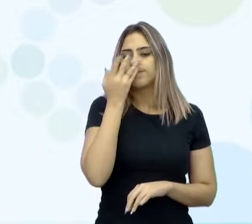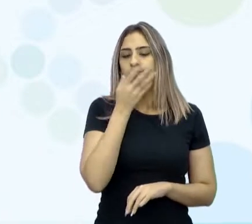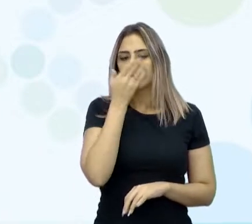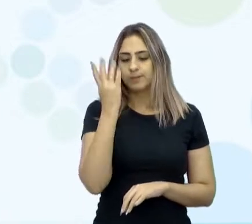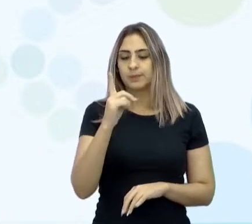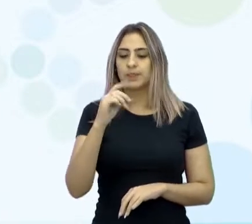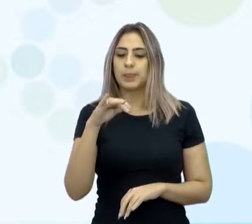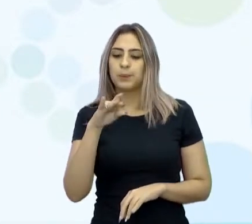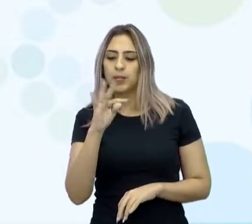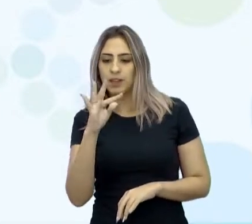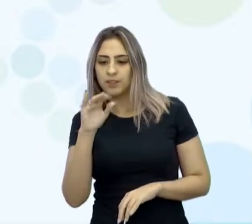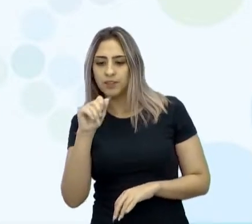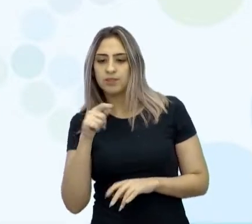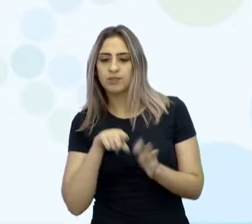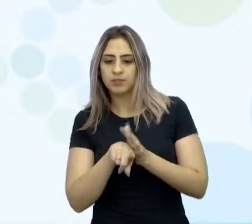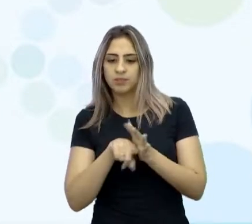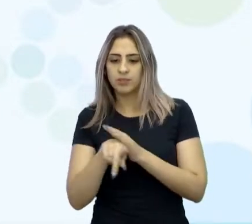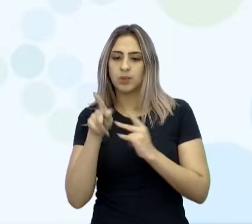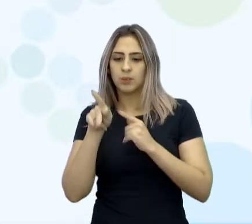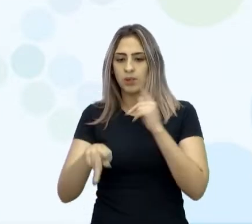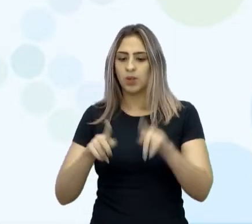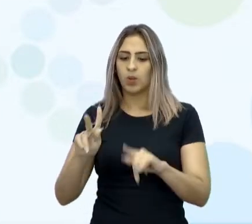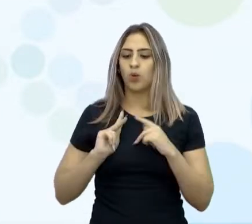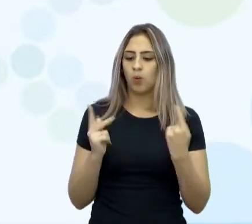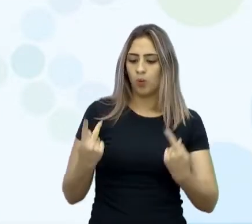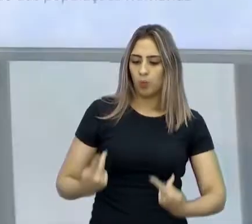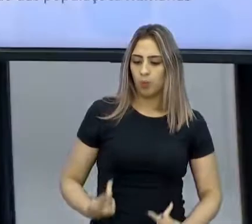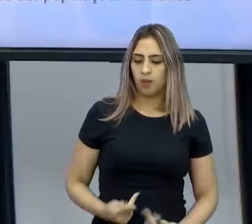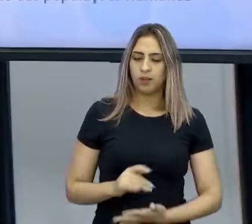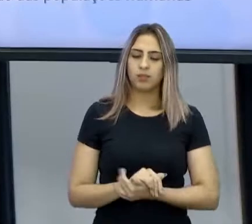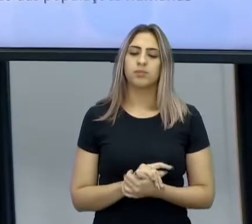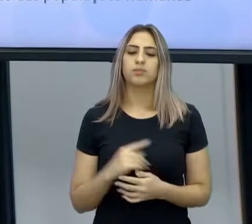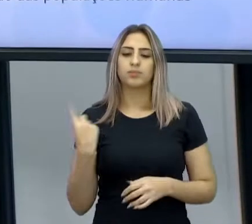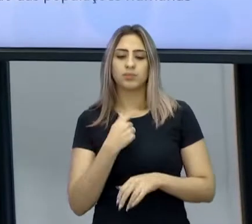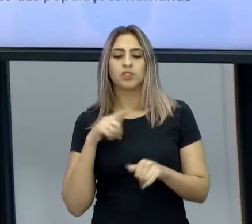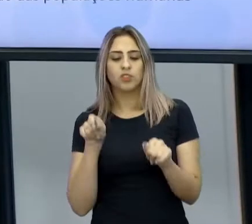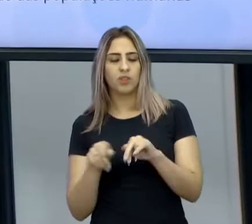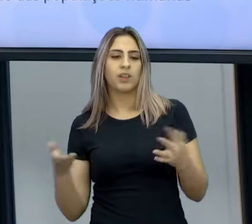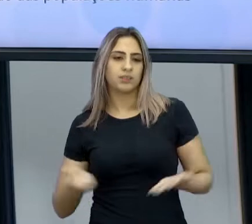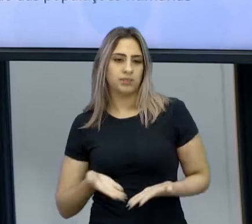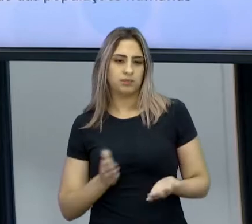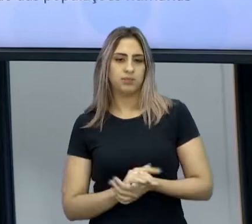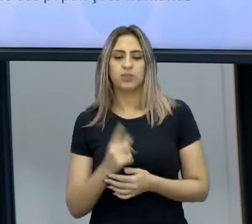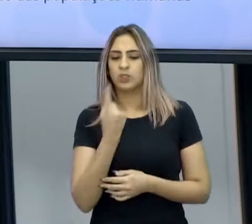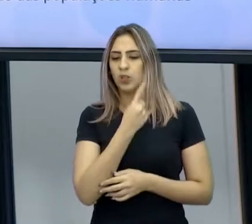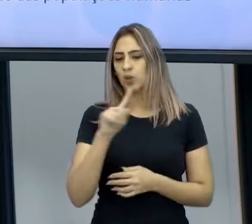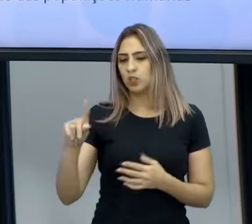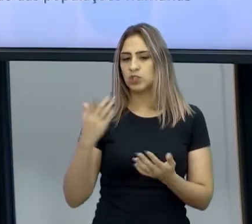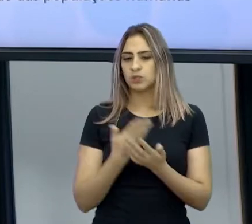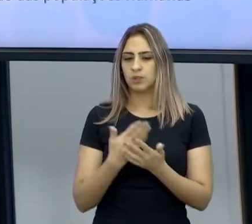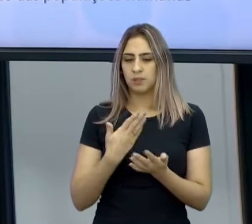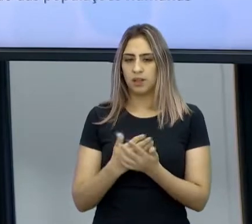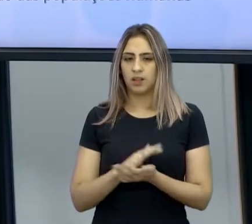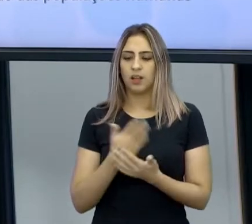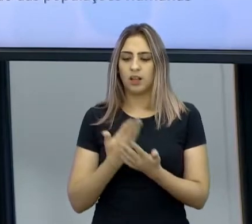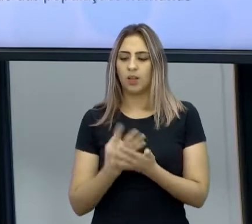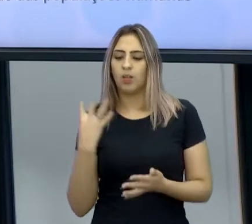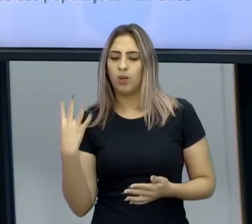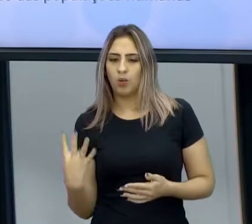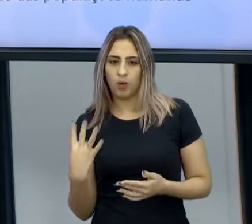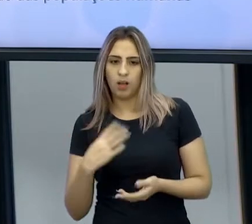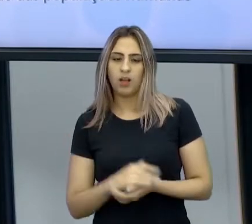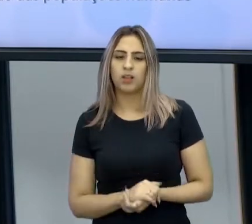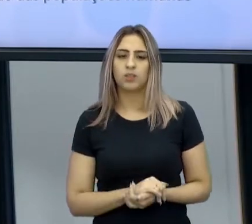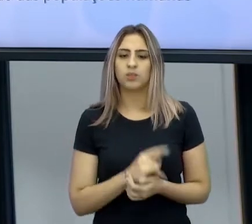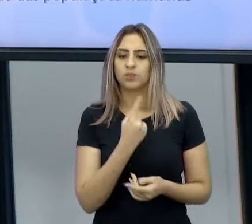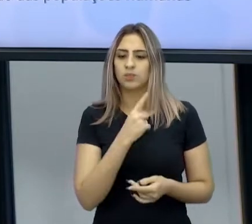demografia, investigação das populações humanas. E é isso que a gente vai tratar, né? Nossa última aula aí, a nossa aula 4,